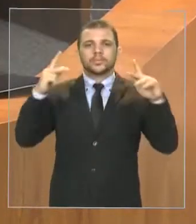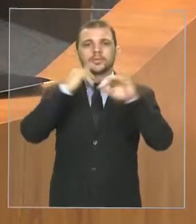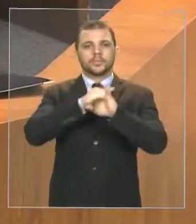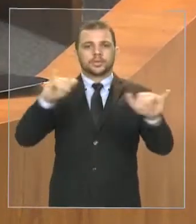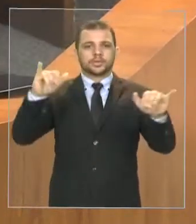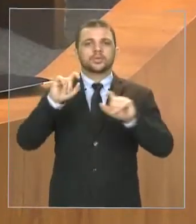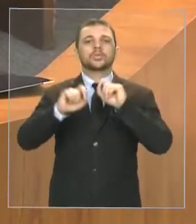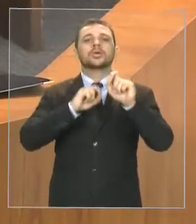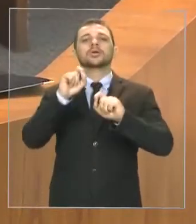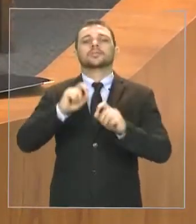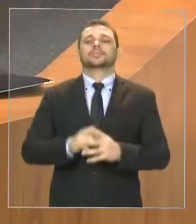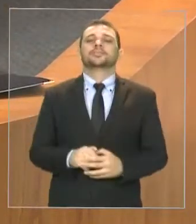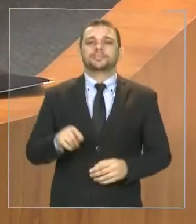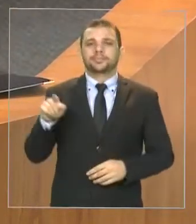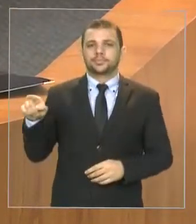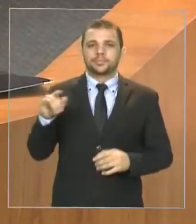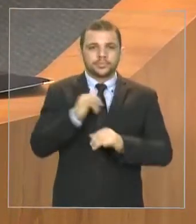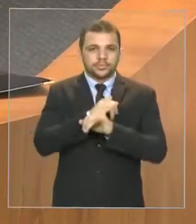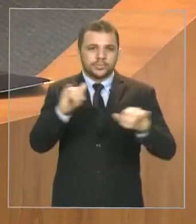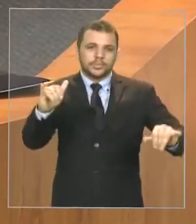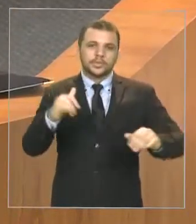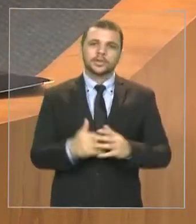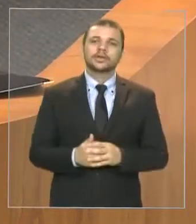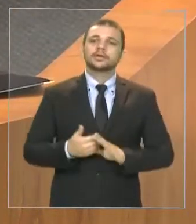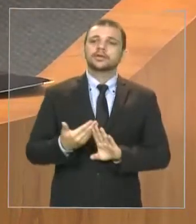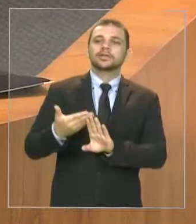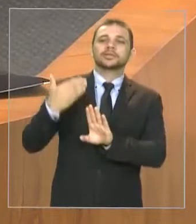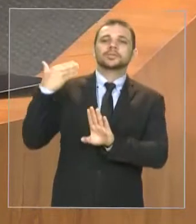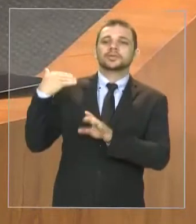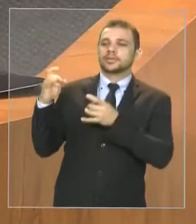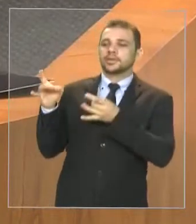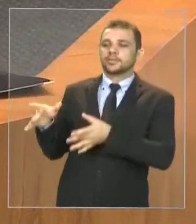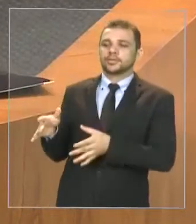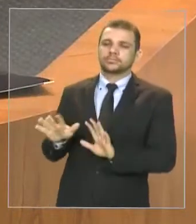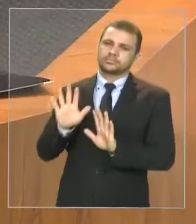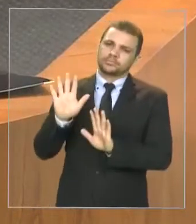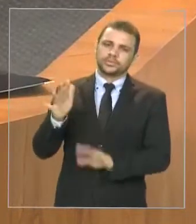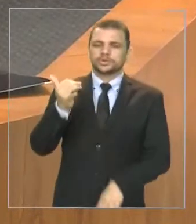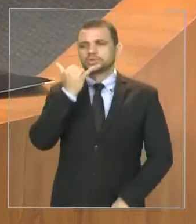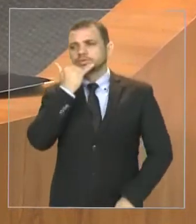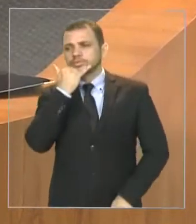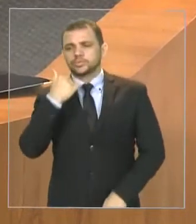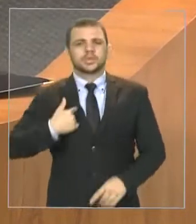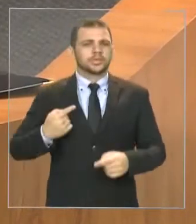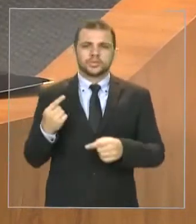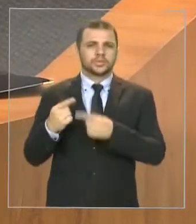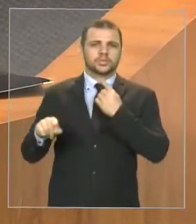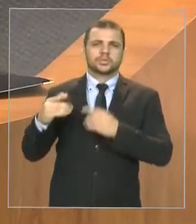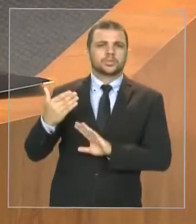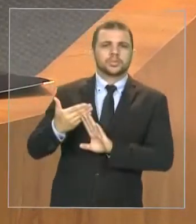dizendo, na época do abandono, governador Flávio Dino, eu não tenho nada com o governo passado.